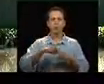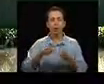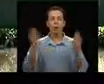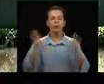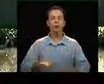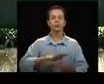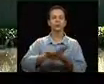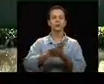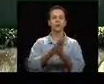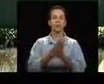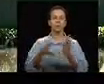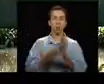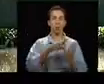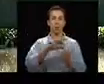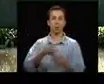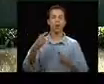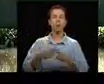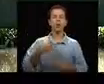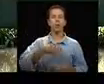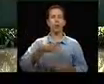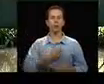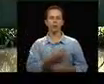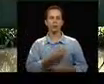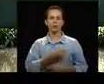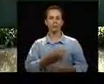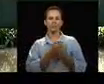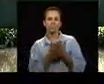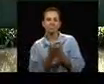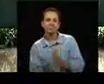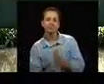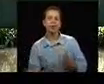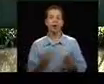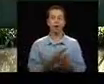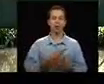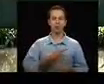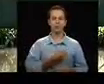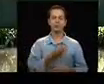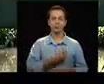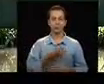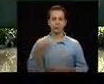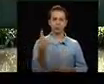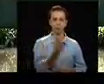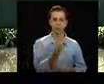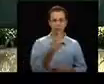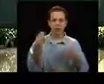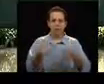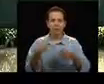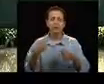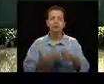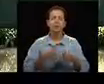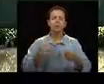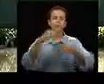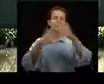podemos destruir hoje o planeta pelo modo insustentável de vida que vivemos nesse planeta. Então, nós temos